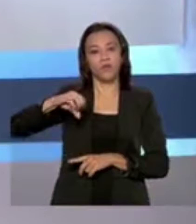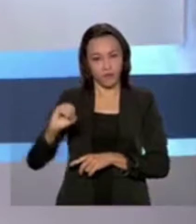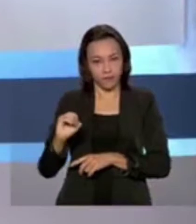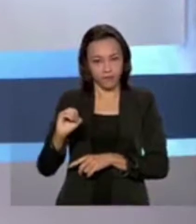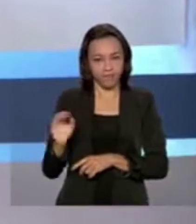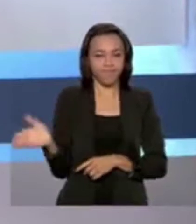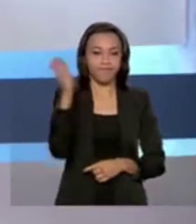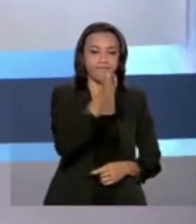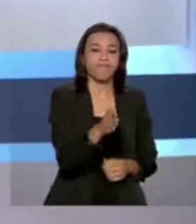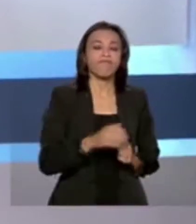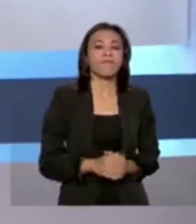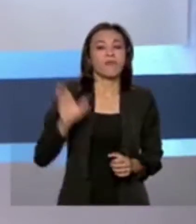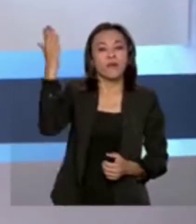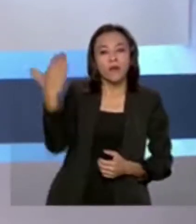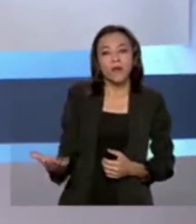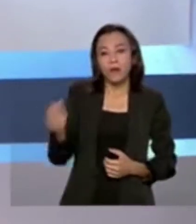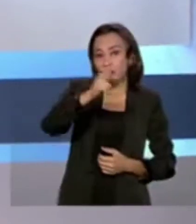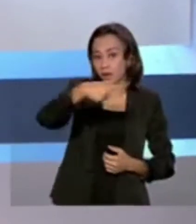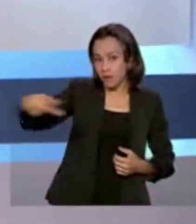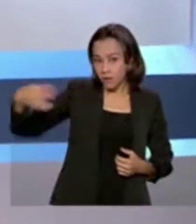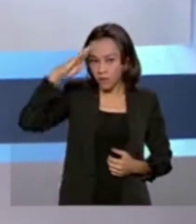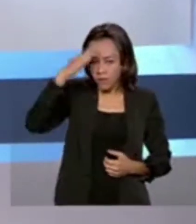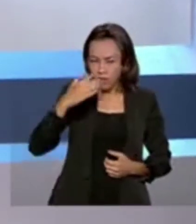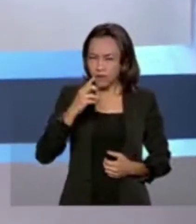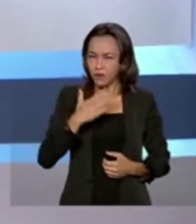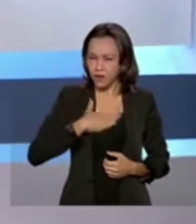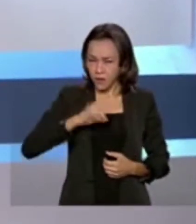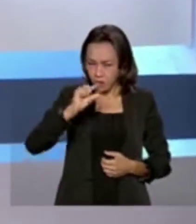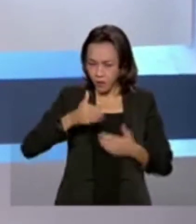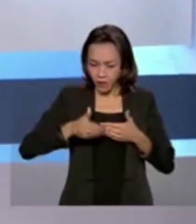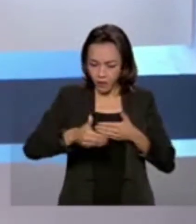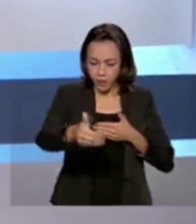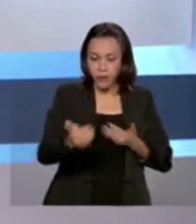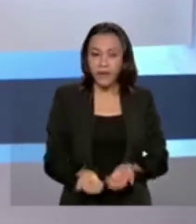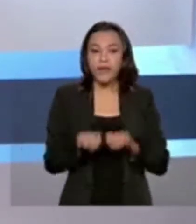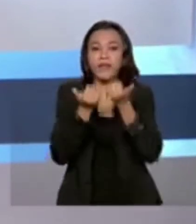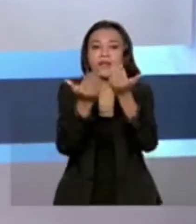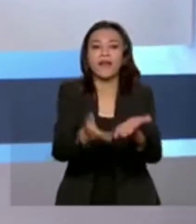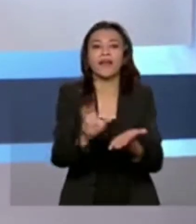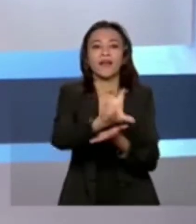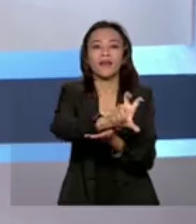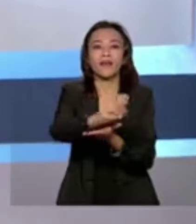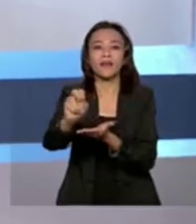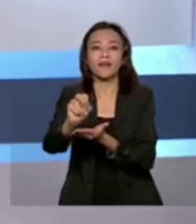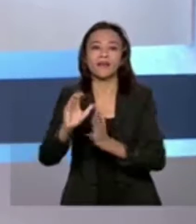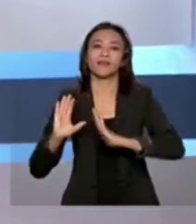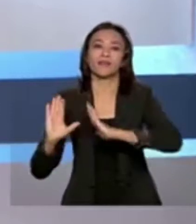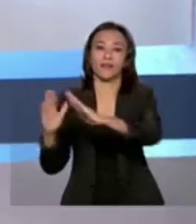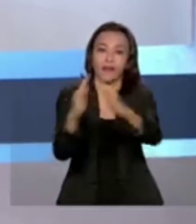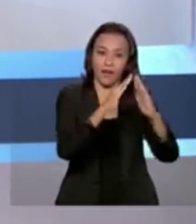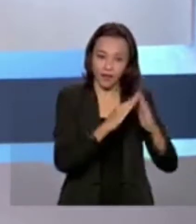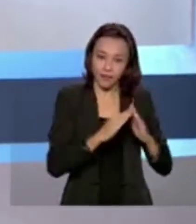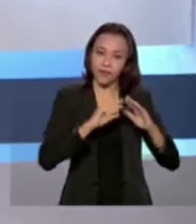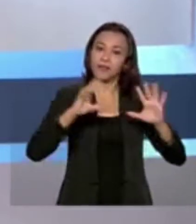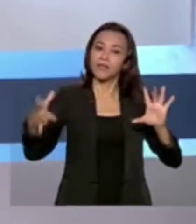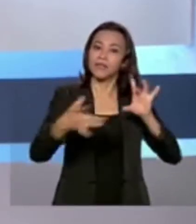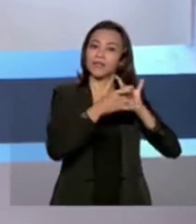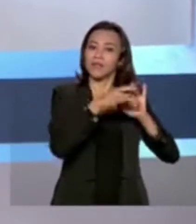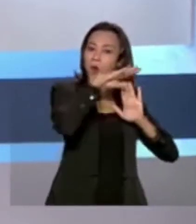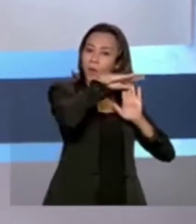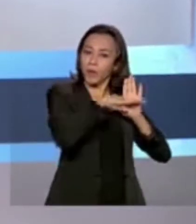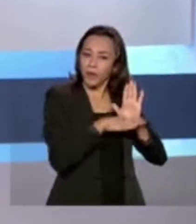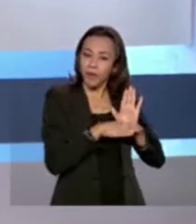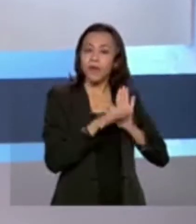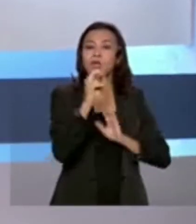51.152.090. O presidente Jair Bolsonaro entrega daqui a pouco em Manaus 500 residências pelo programa Casa Verde e